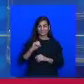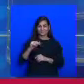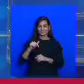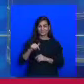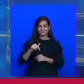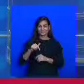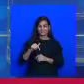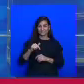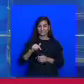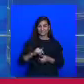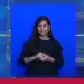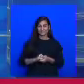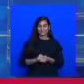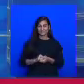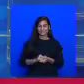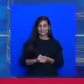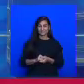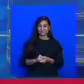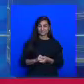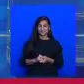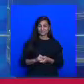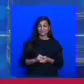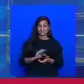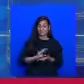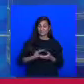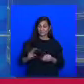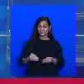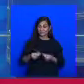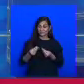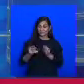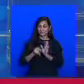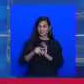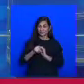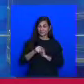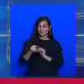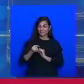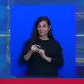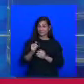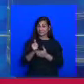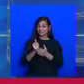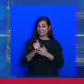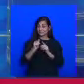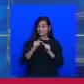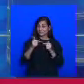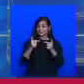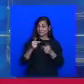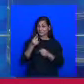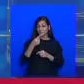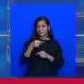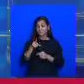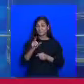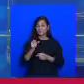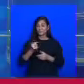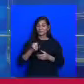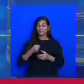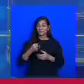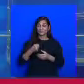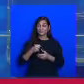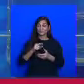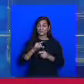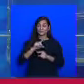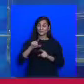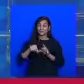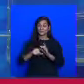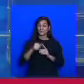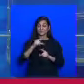07. Preta, 07. Este prêmio pode sair para você, sua sorte pode vir com este número, o sexto e último número do primeiro sorteio da